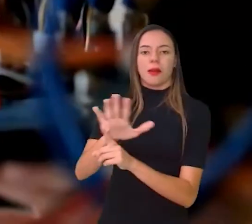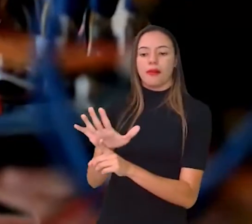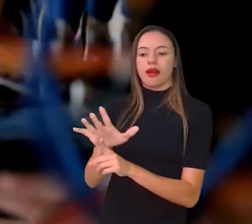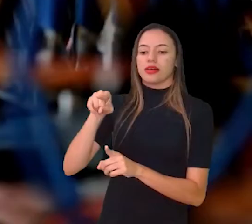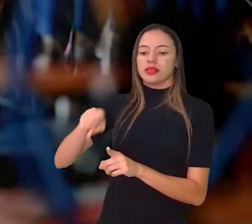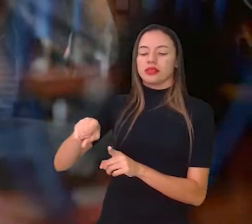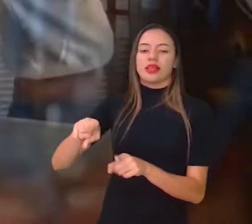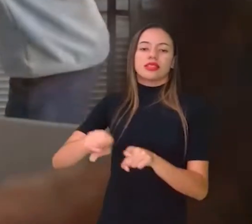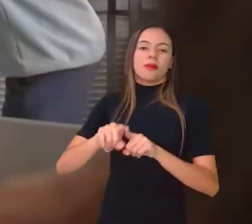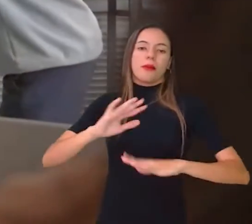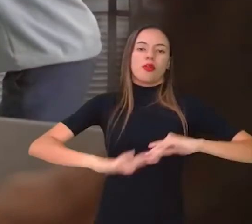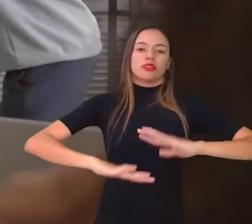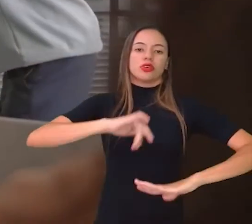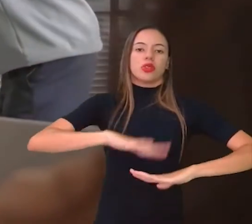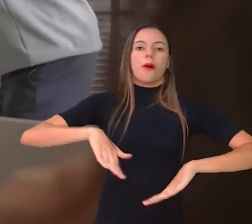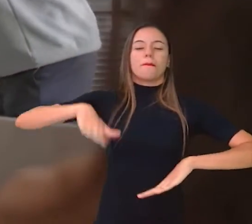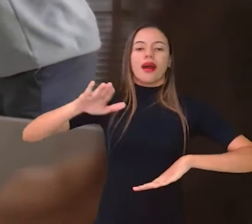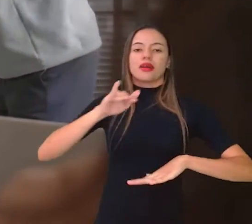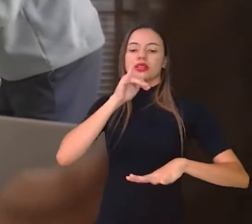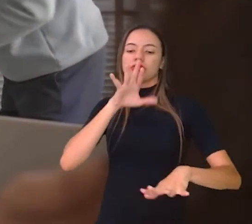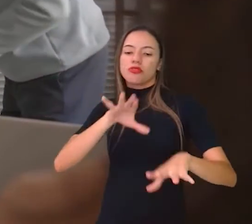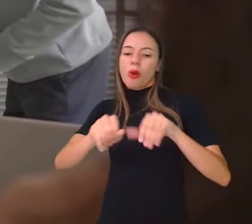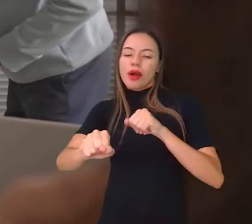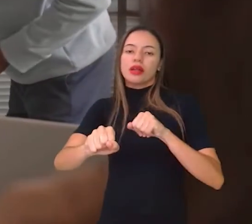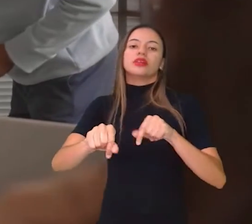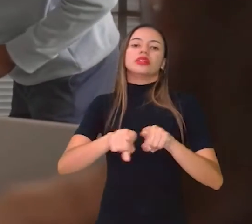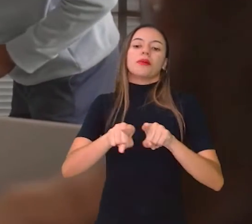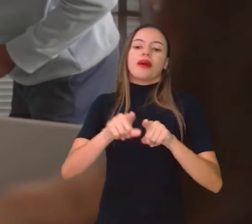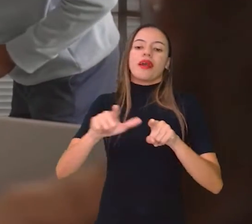de lidar com os recursos tecnológicos.